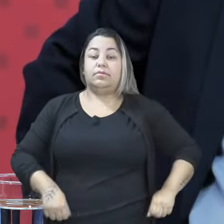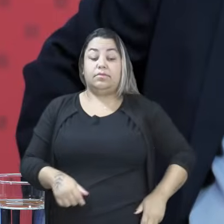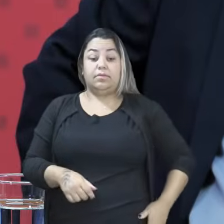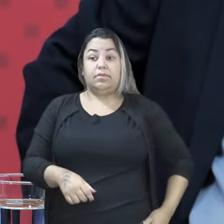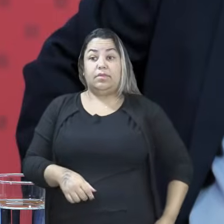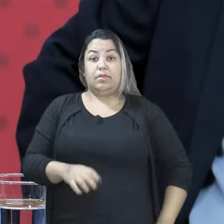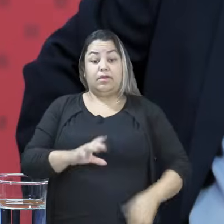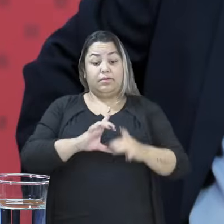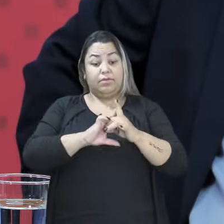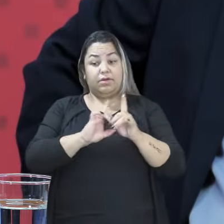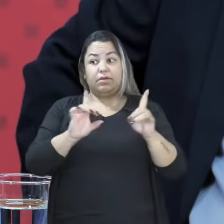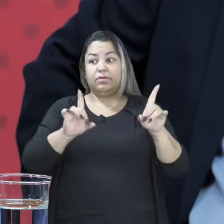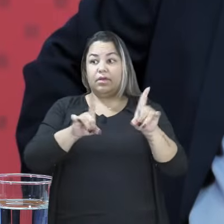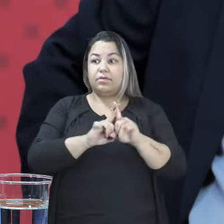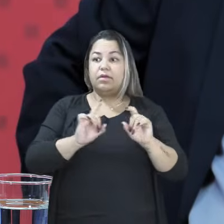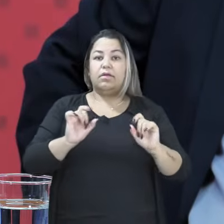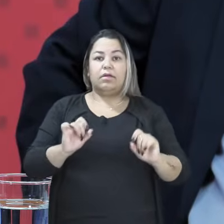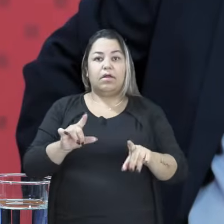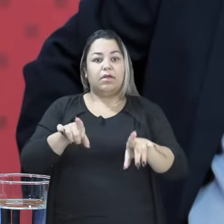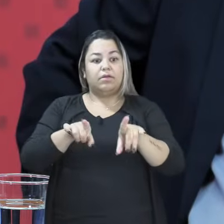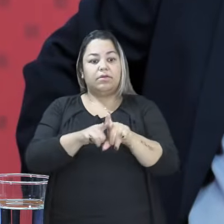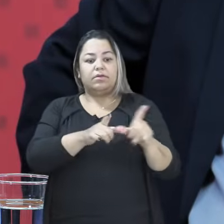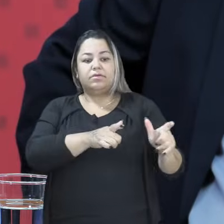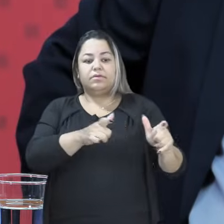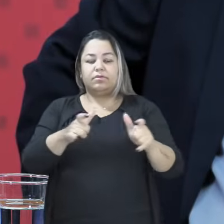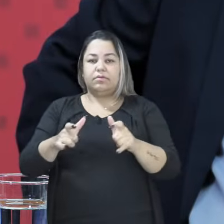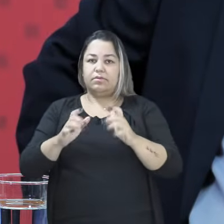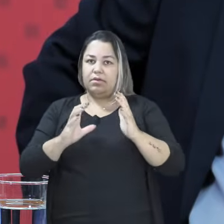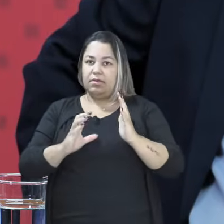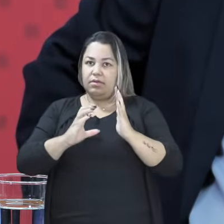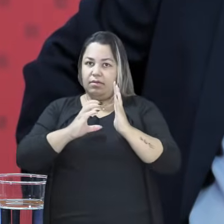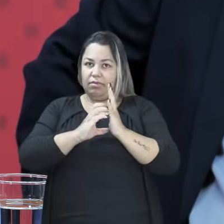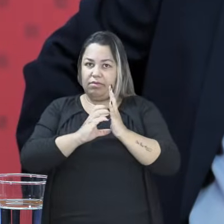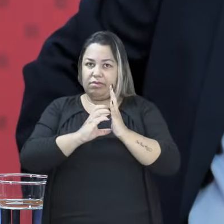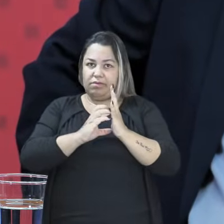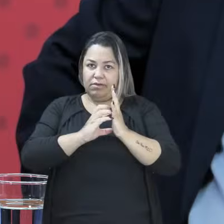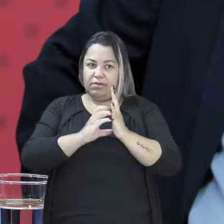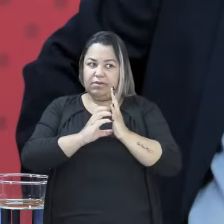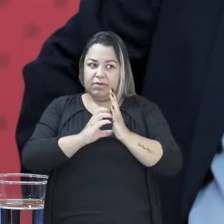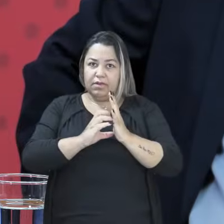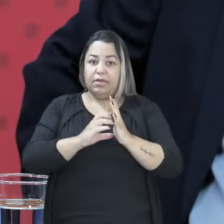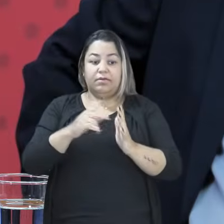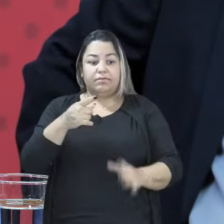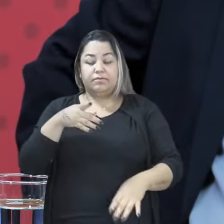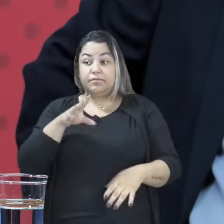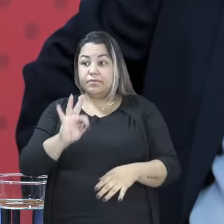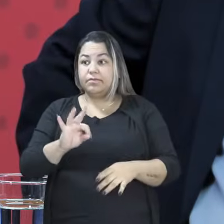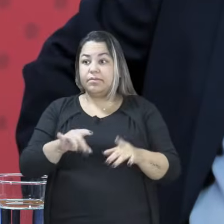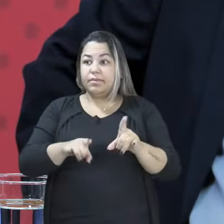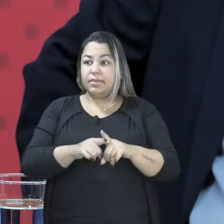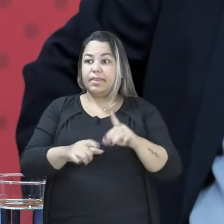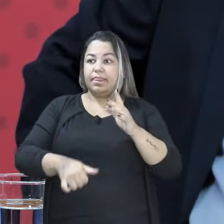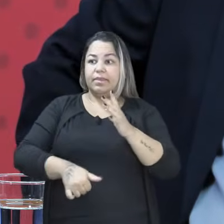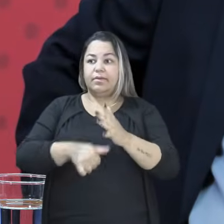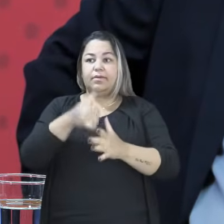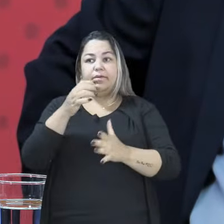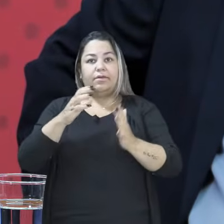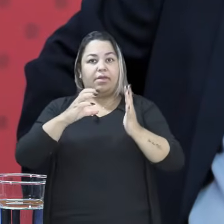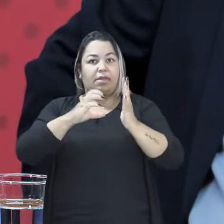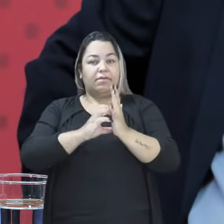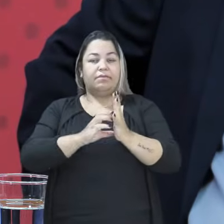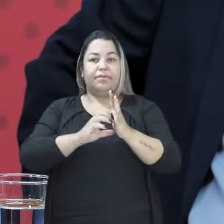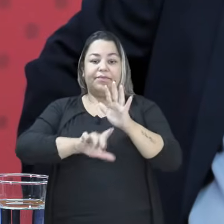democratização, né, dos espaços do partido. Né? Eu acho que o PT foi o primeiro partido, antes que a